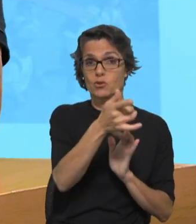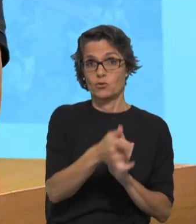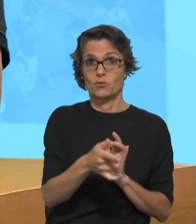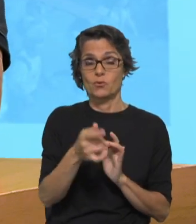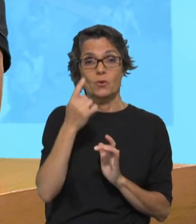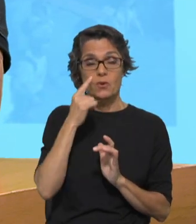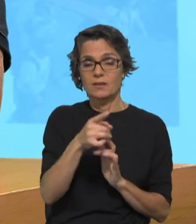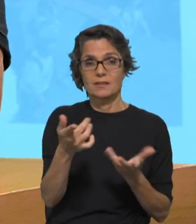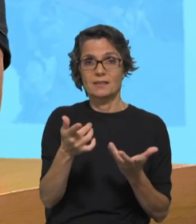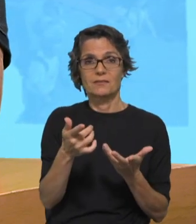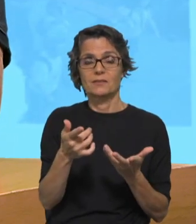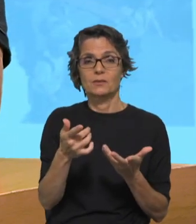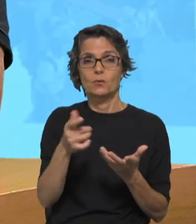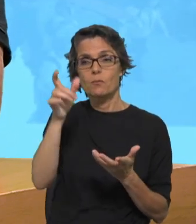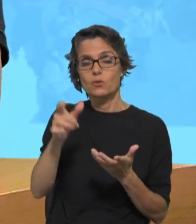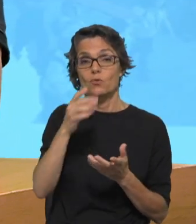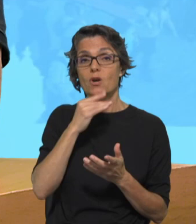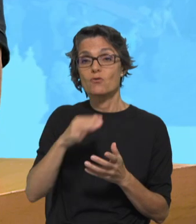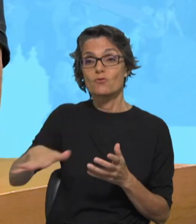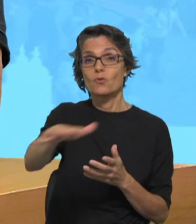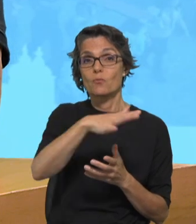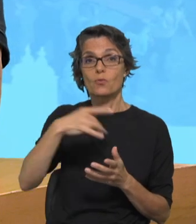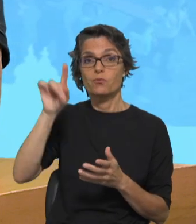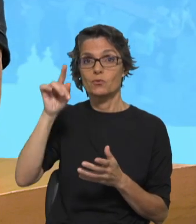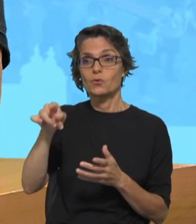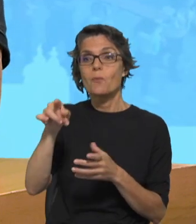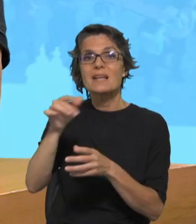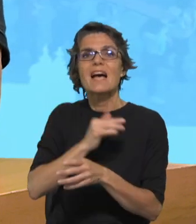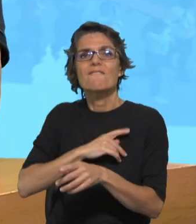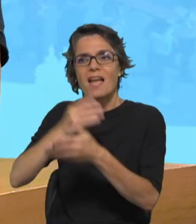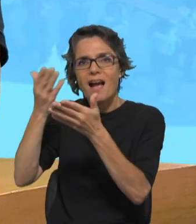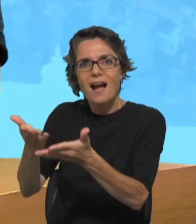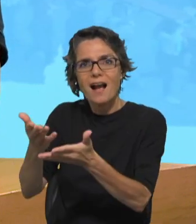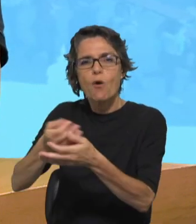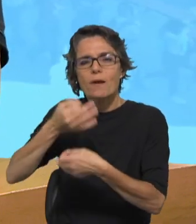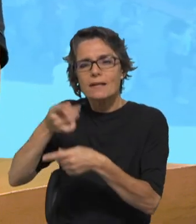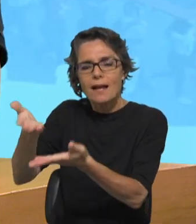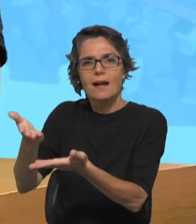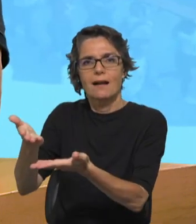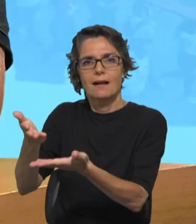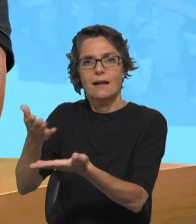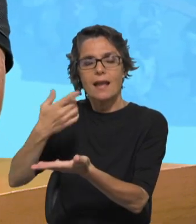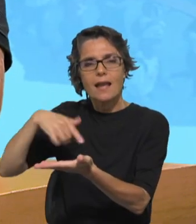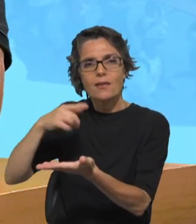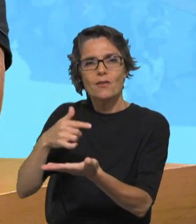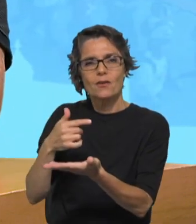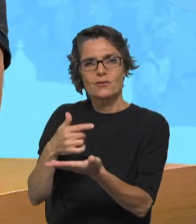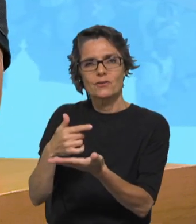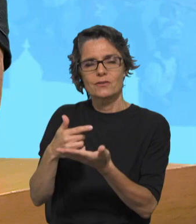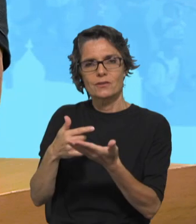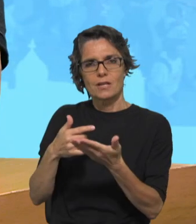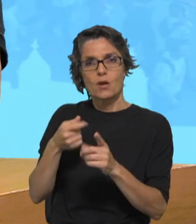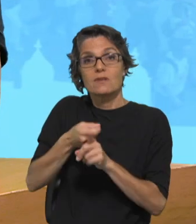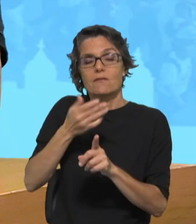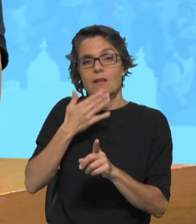viu muita fé. E isso realmente é um exemplo para nós. Também nós somos desafiados a ter a fé desta mulher e,